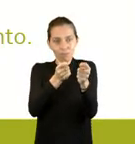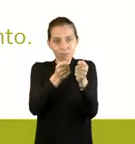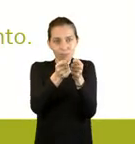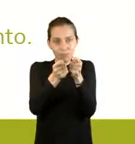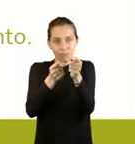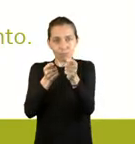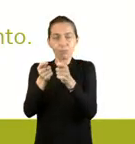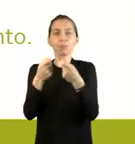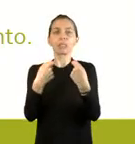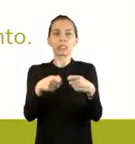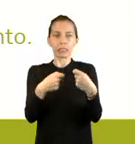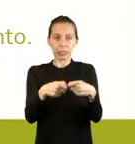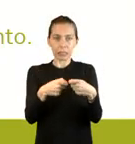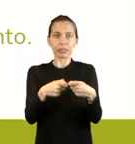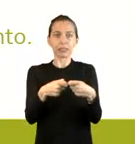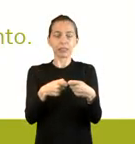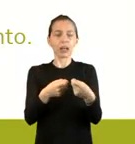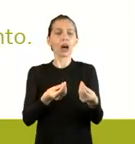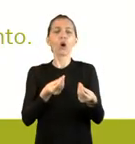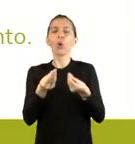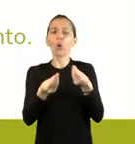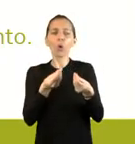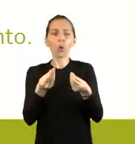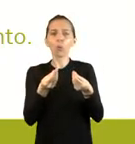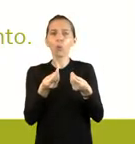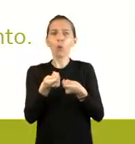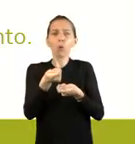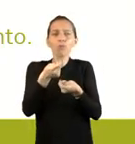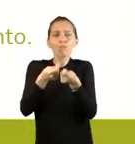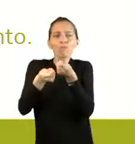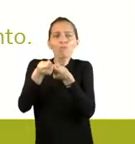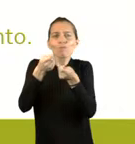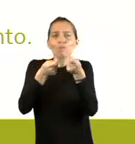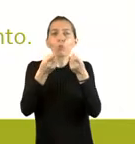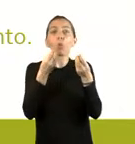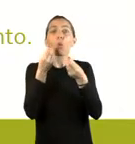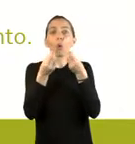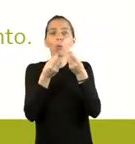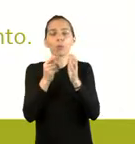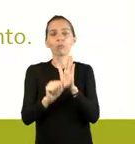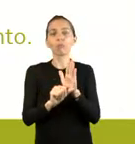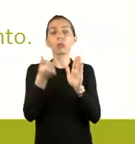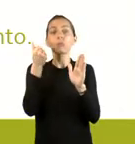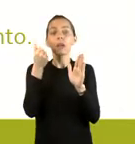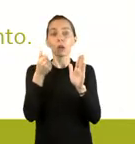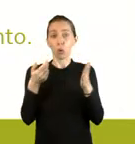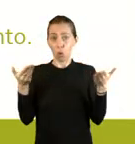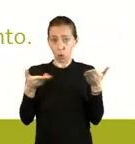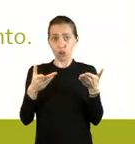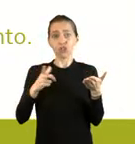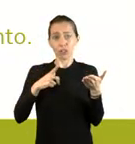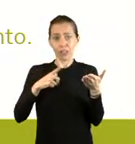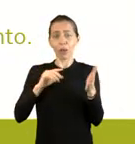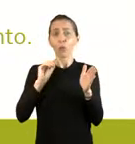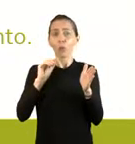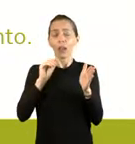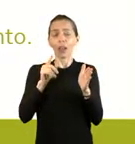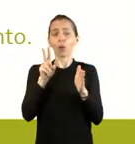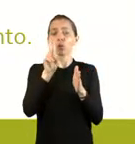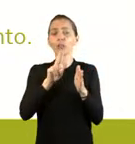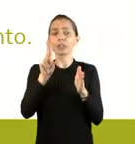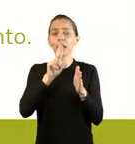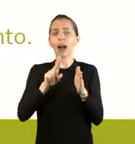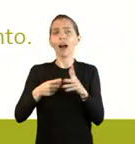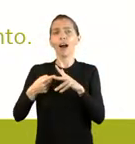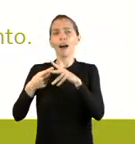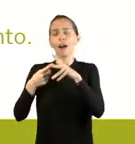controlar, professor? Eu não sei como, eu não tenho um controle. Meu, primeiro, hoje você tem uma ferramenta muito boa